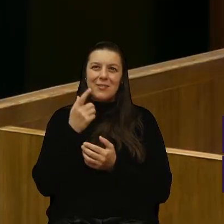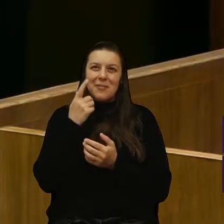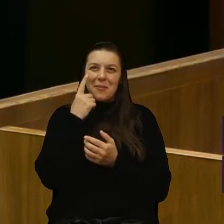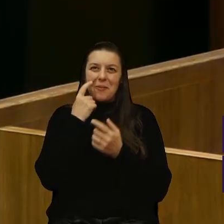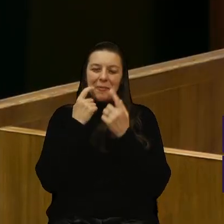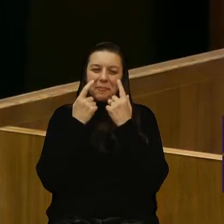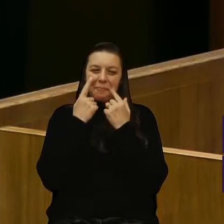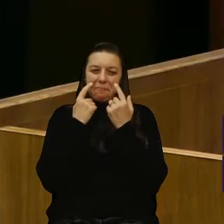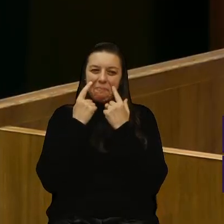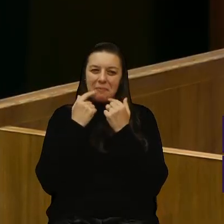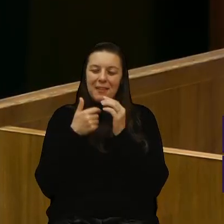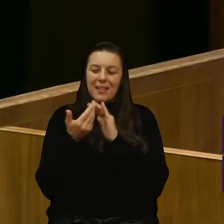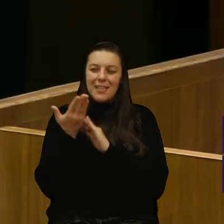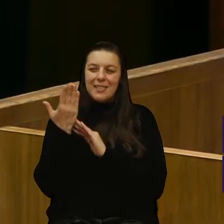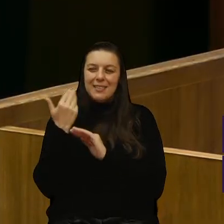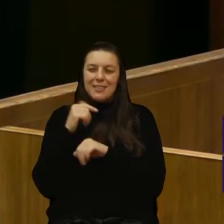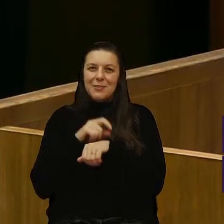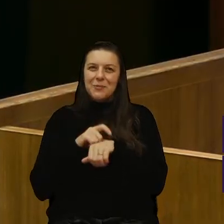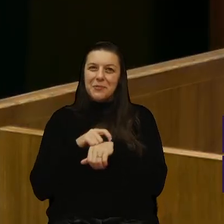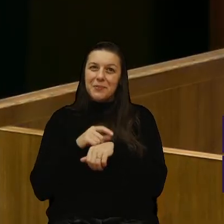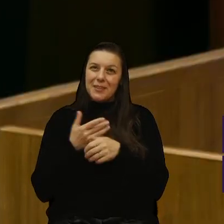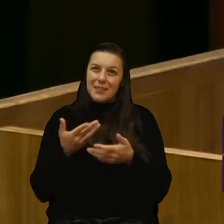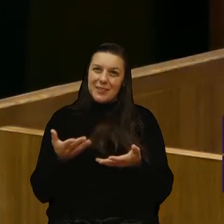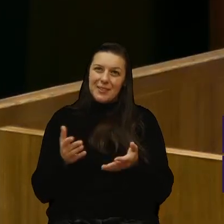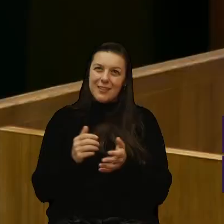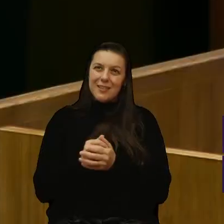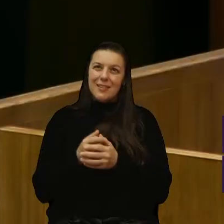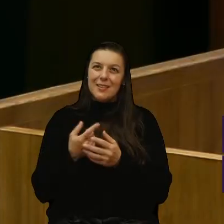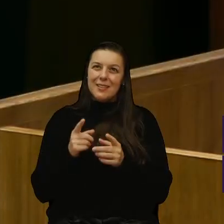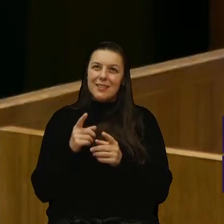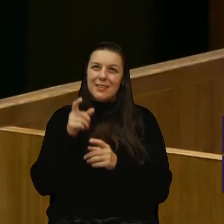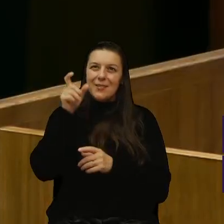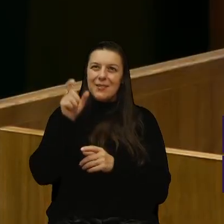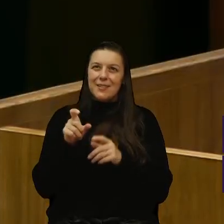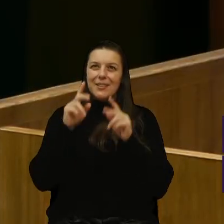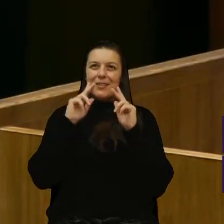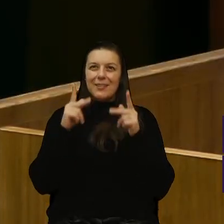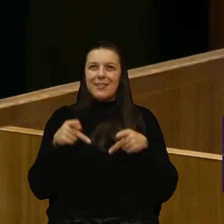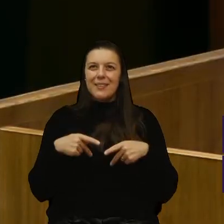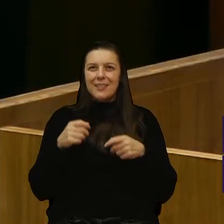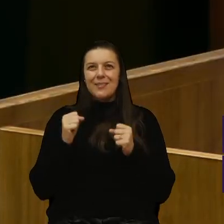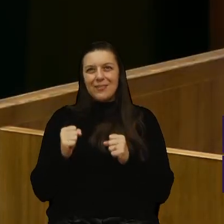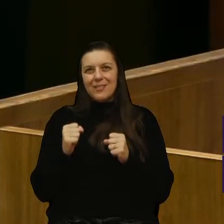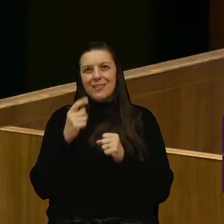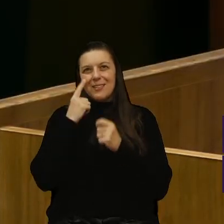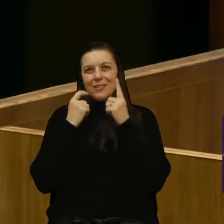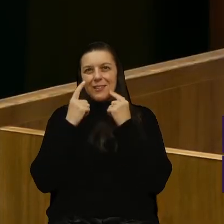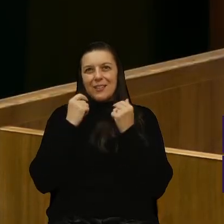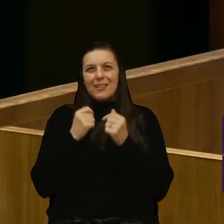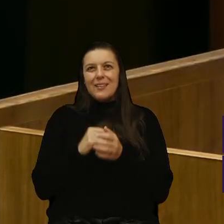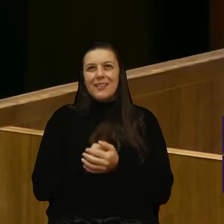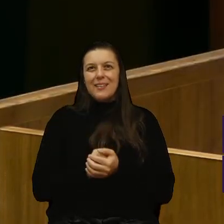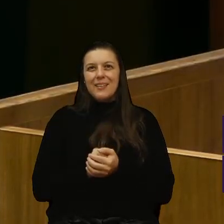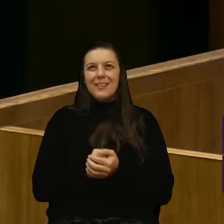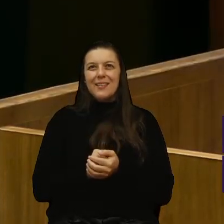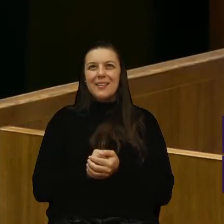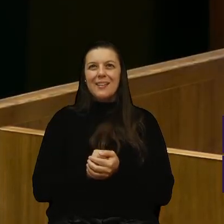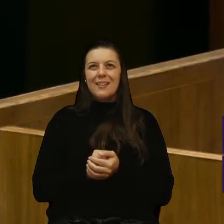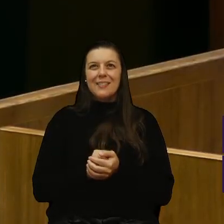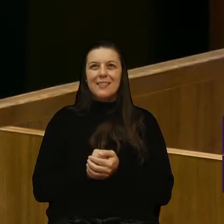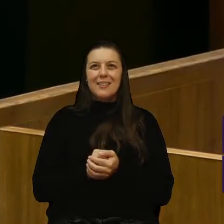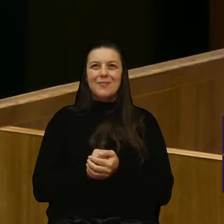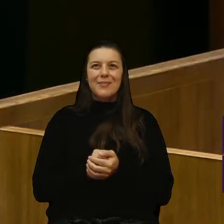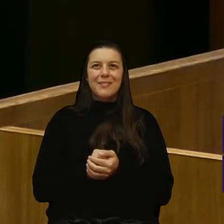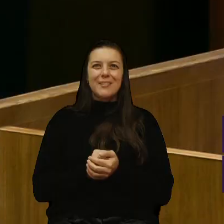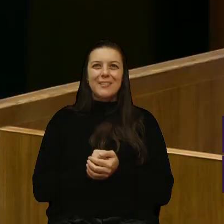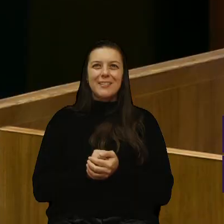da hora. Mas, enfim, eu sou uma pessoa humana e posso chorar. Gente, antes de mais nada, eu